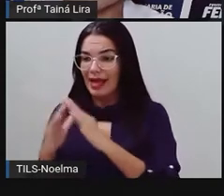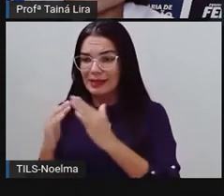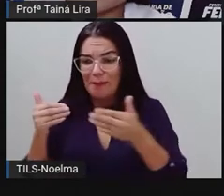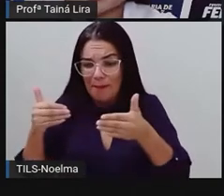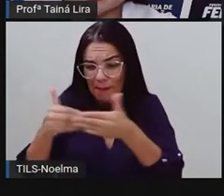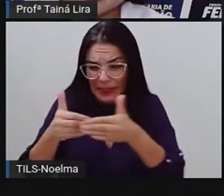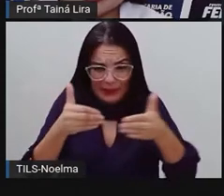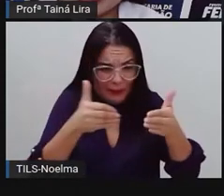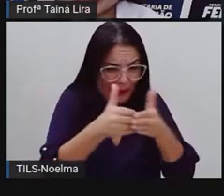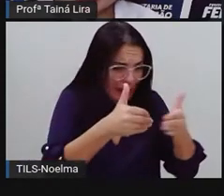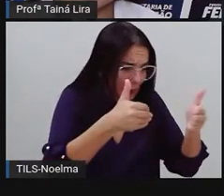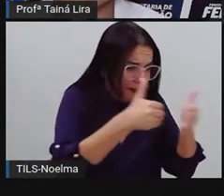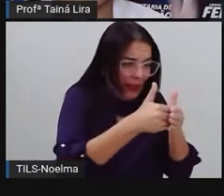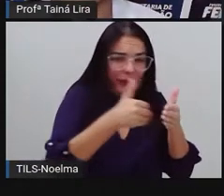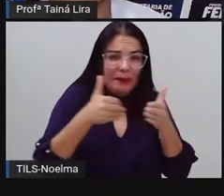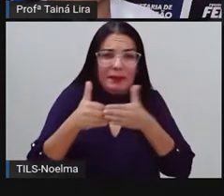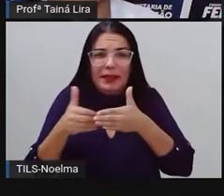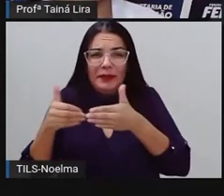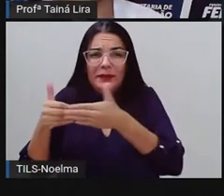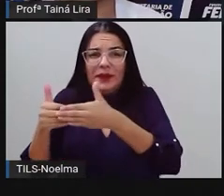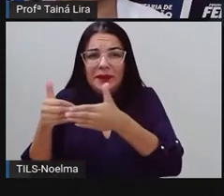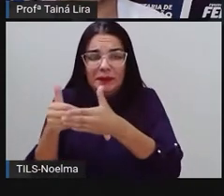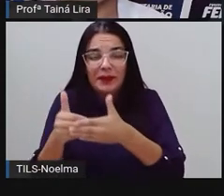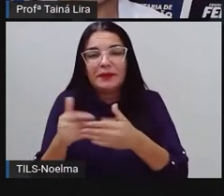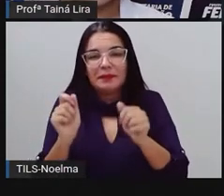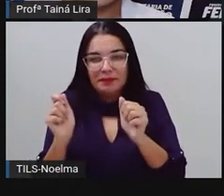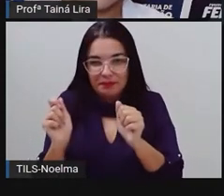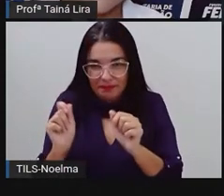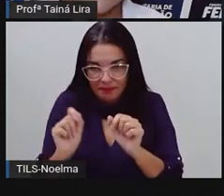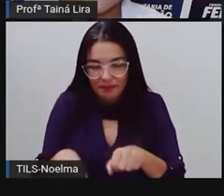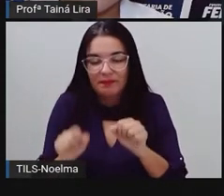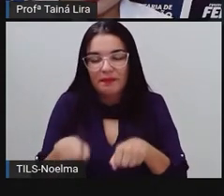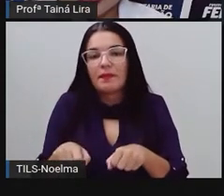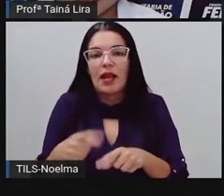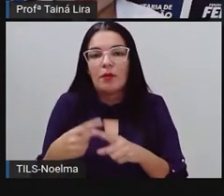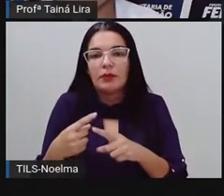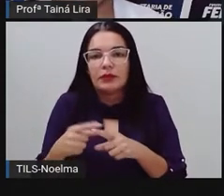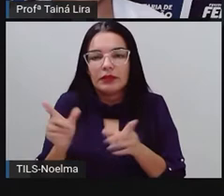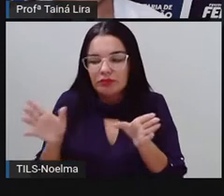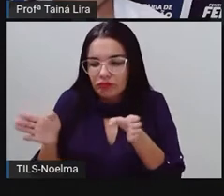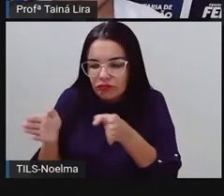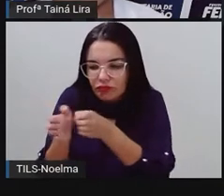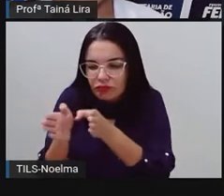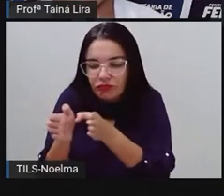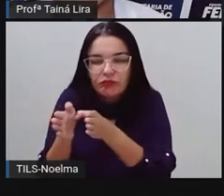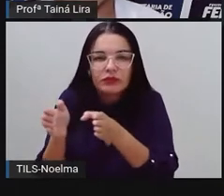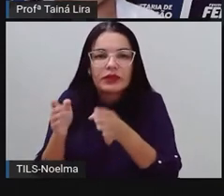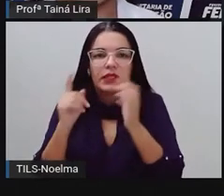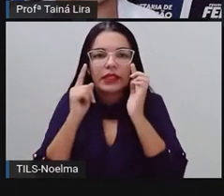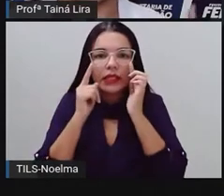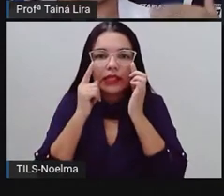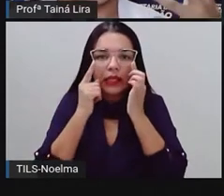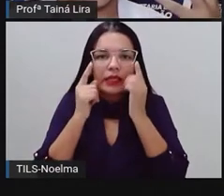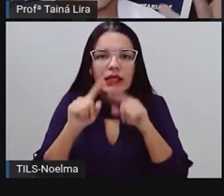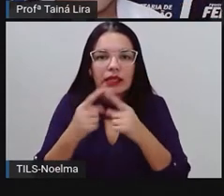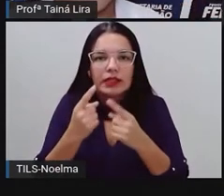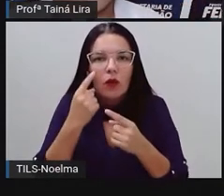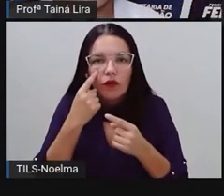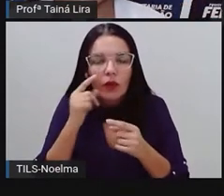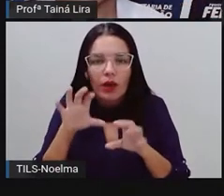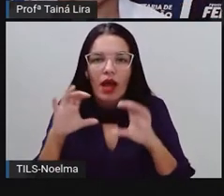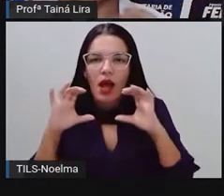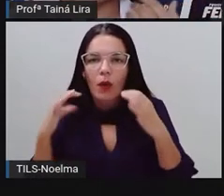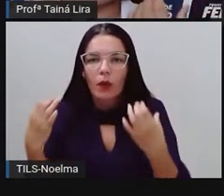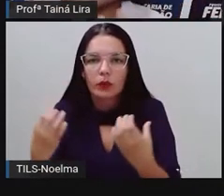ainda porque tem um espaço ali marcado né muitas vezes é fechadinho é cercado Então a gente tem a presença de